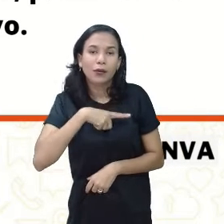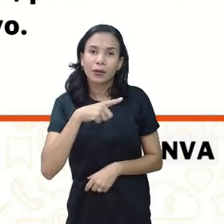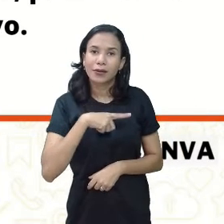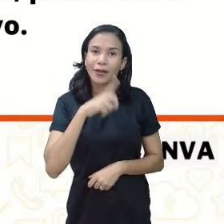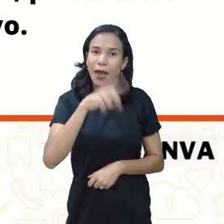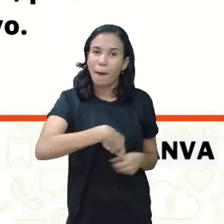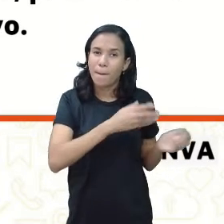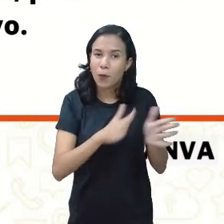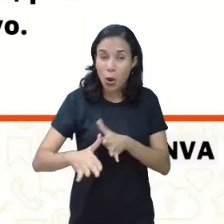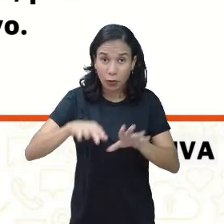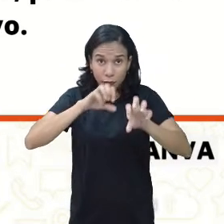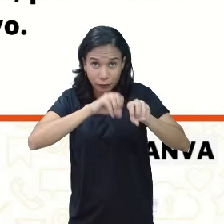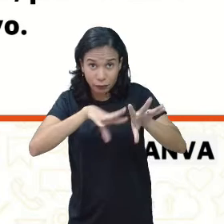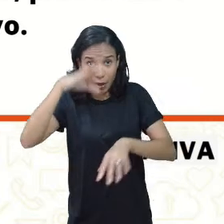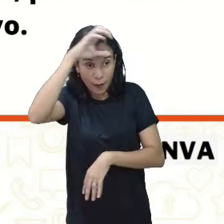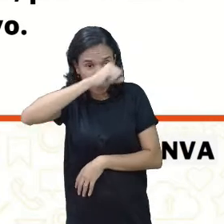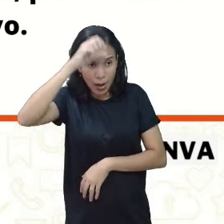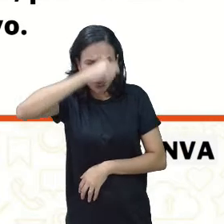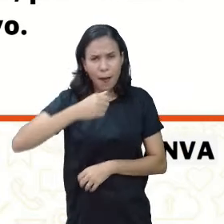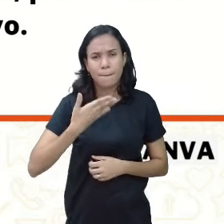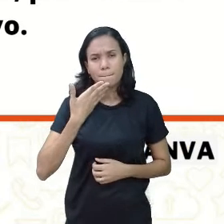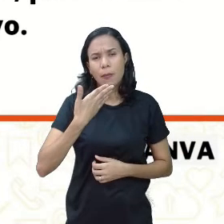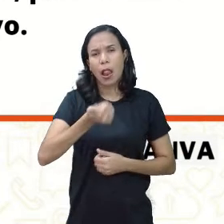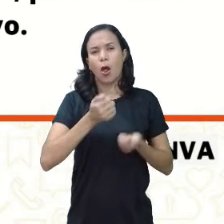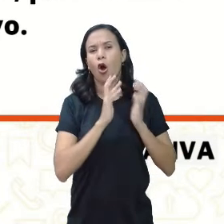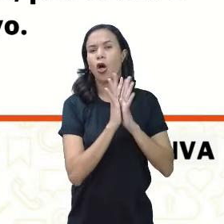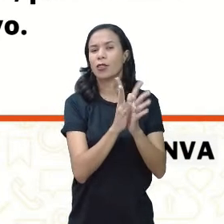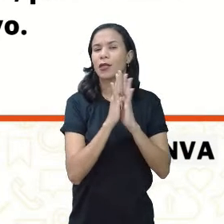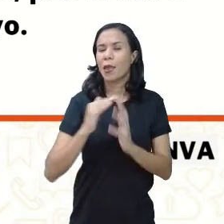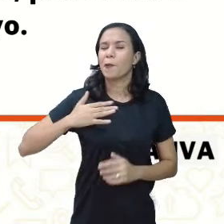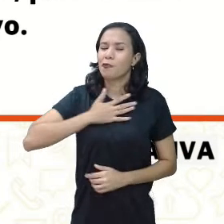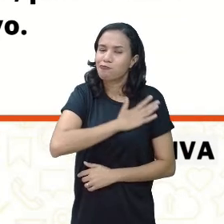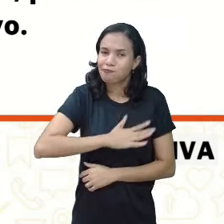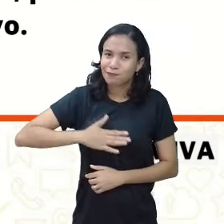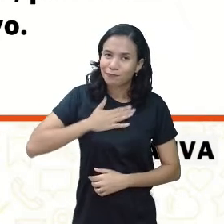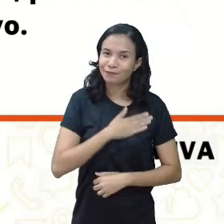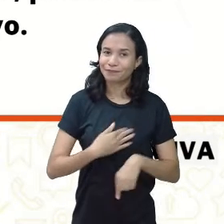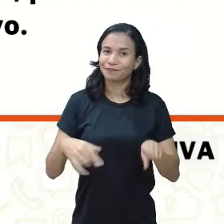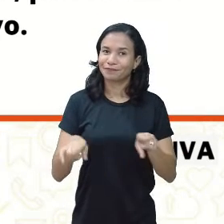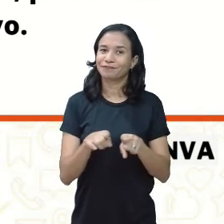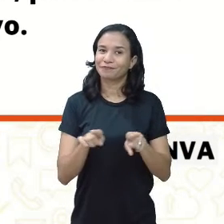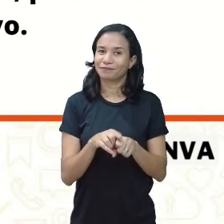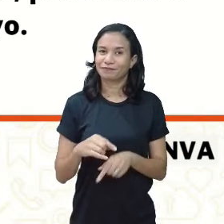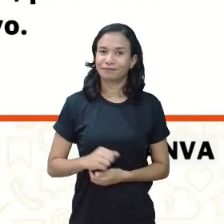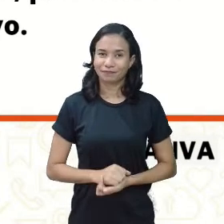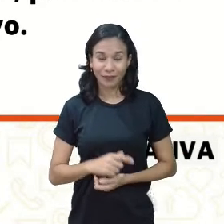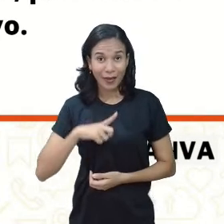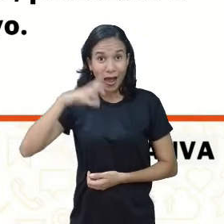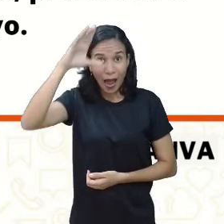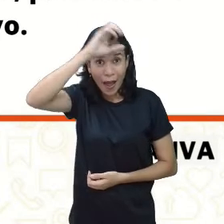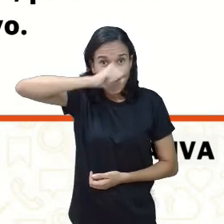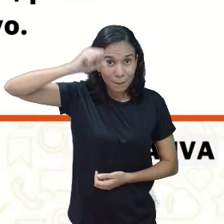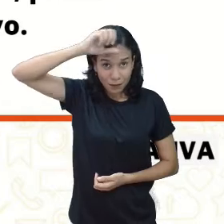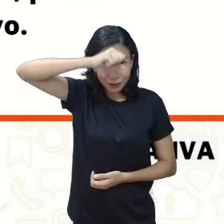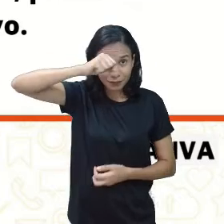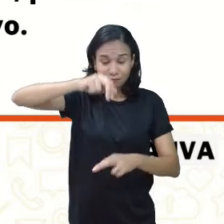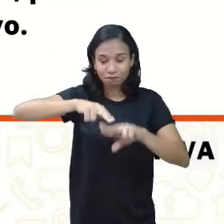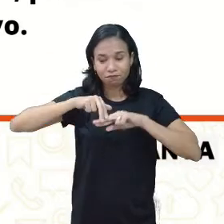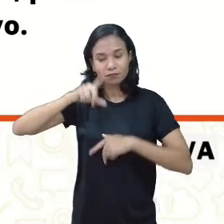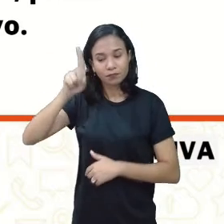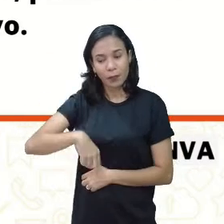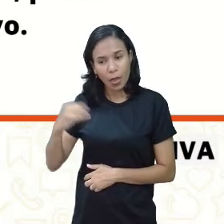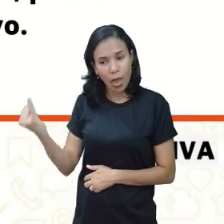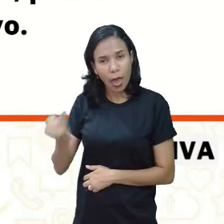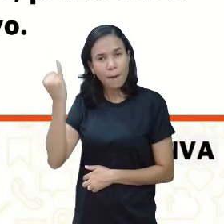processo de ensino-aprendizagem muito mais espontâneo, prazeroso e significativo. Então, é importante demais